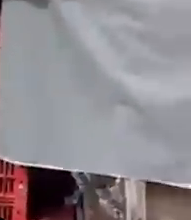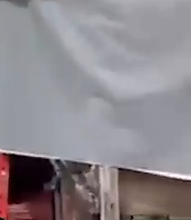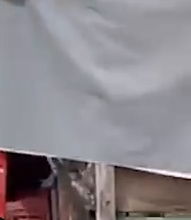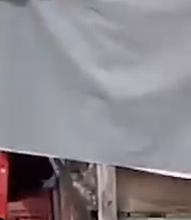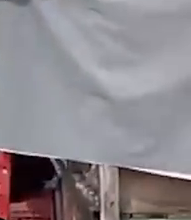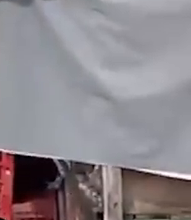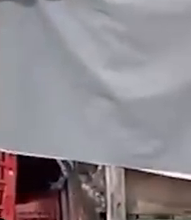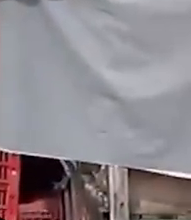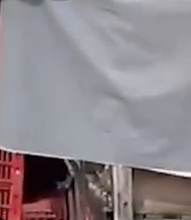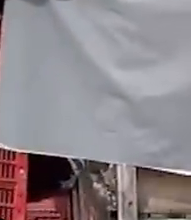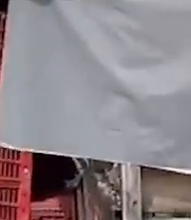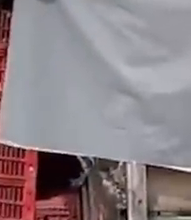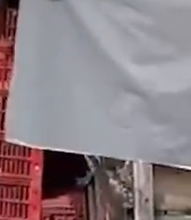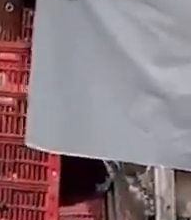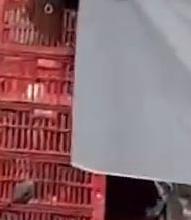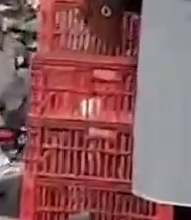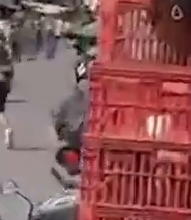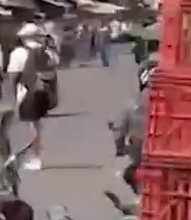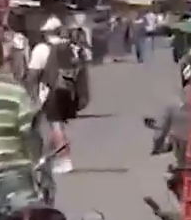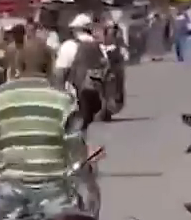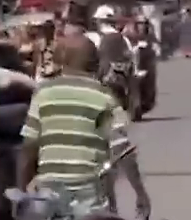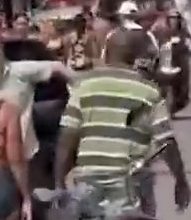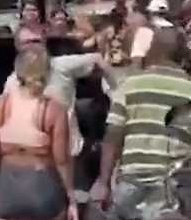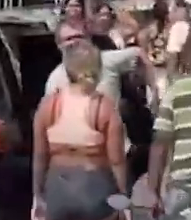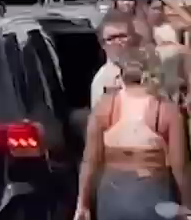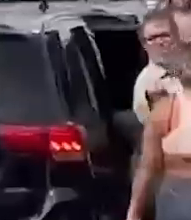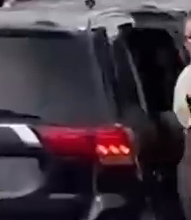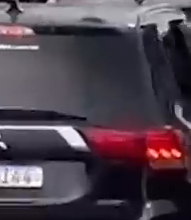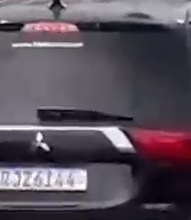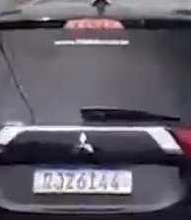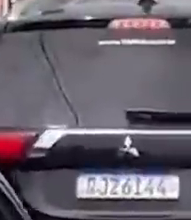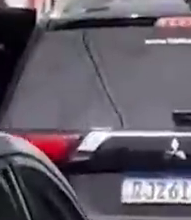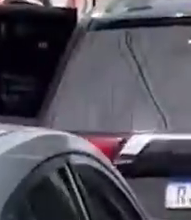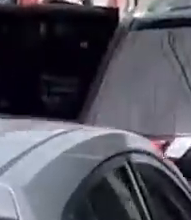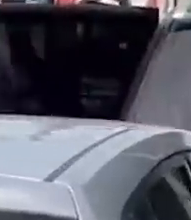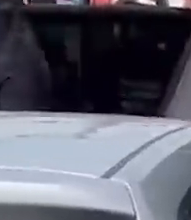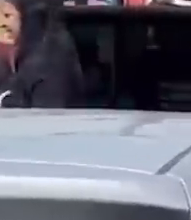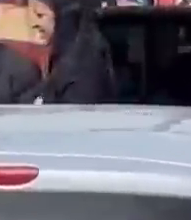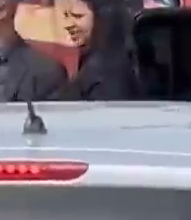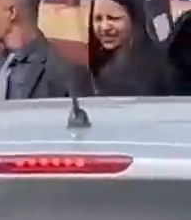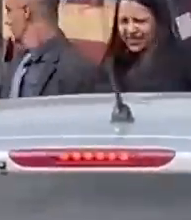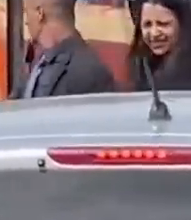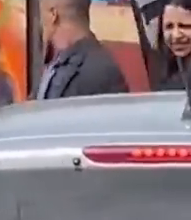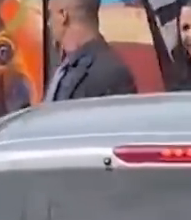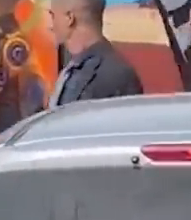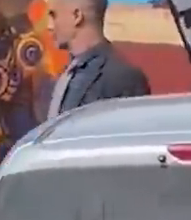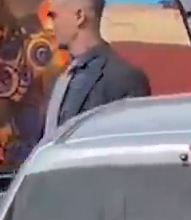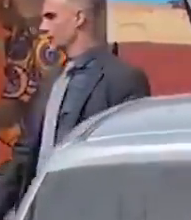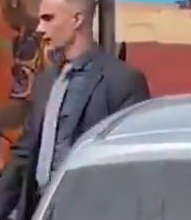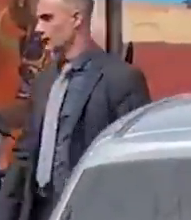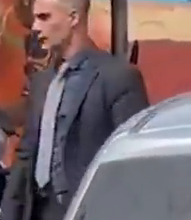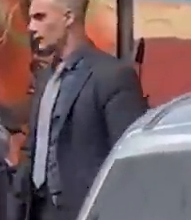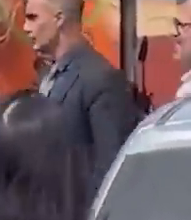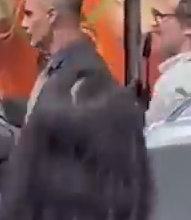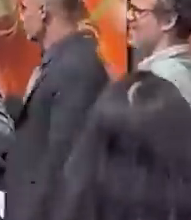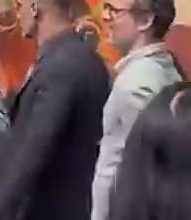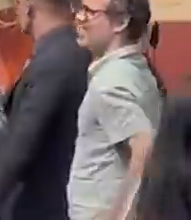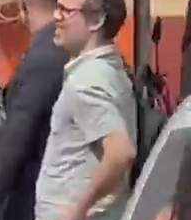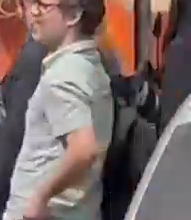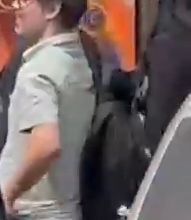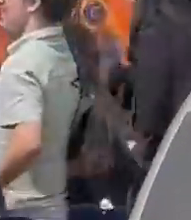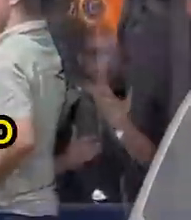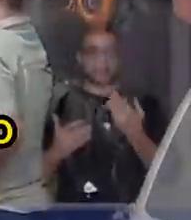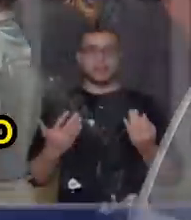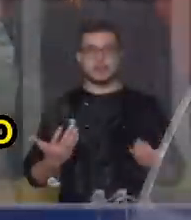de pessoas armadas que representem o Estado. É um tipo, é uma